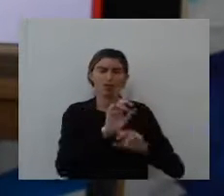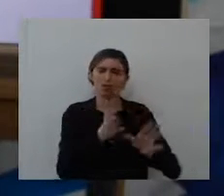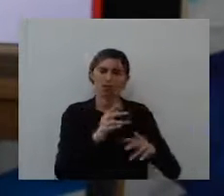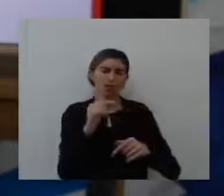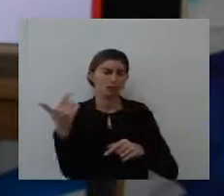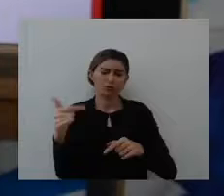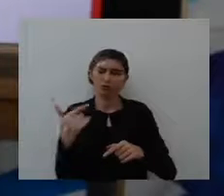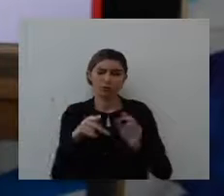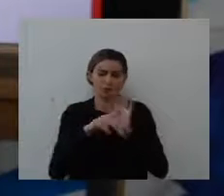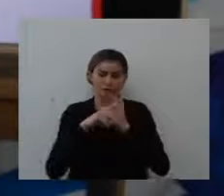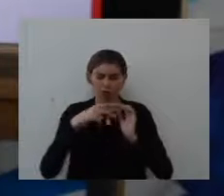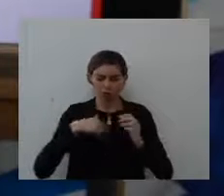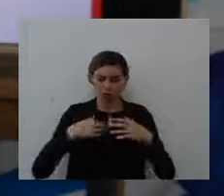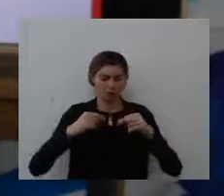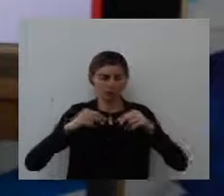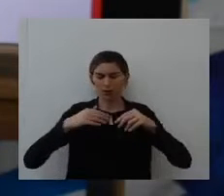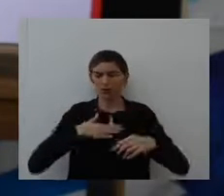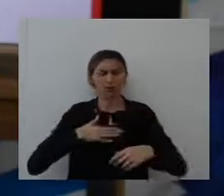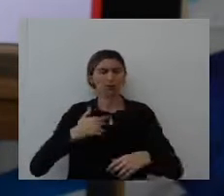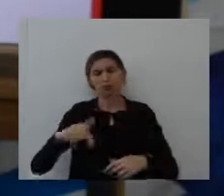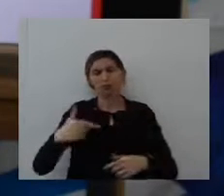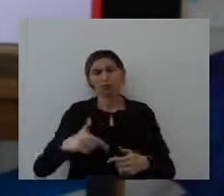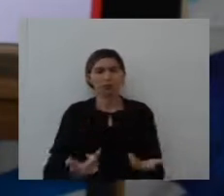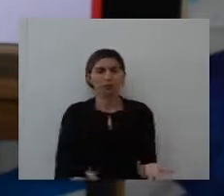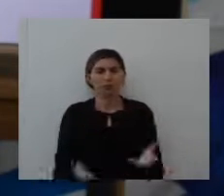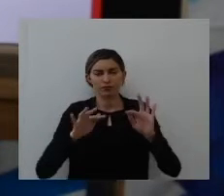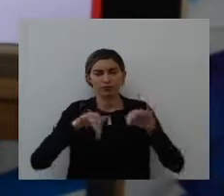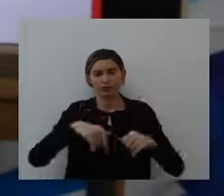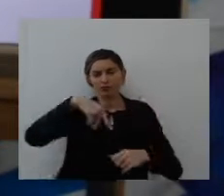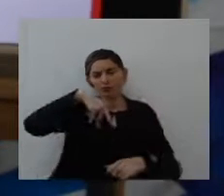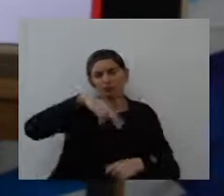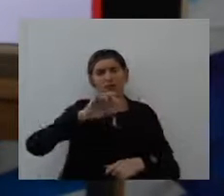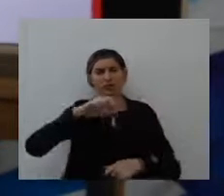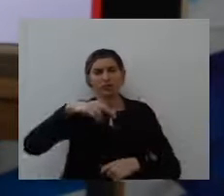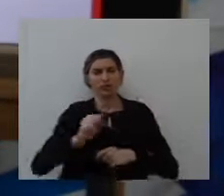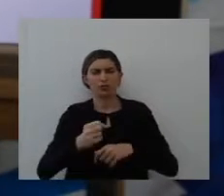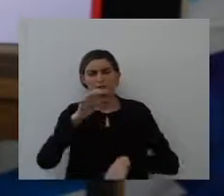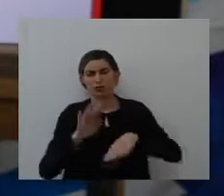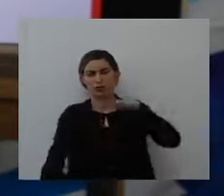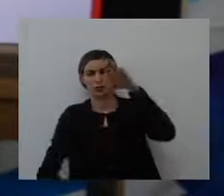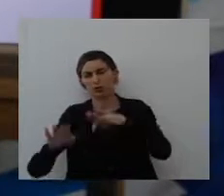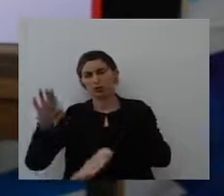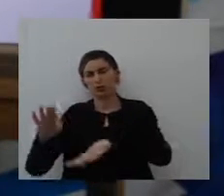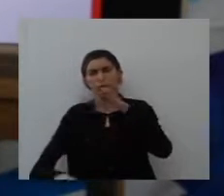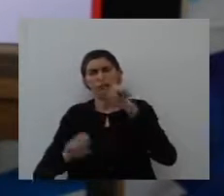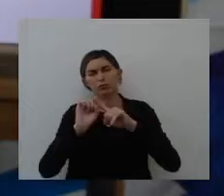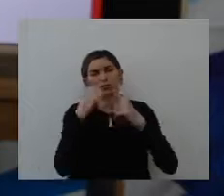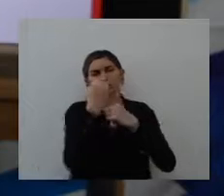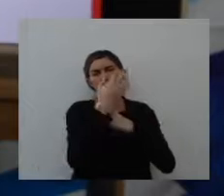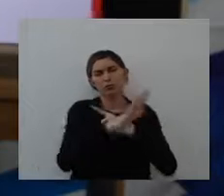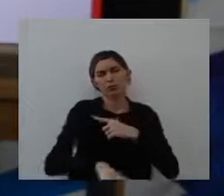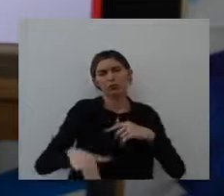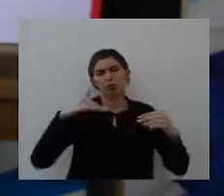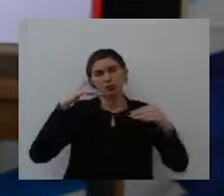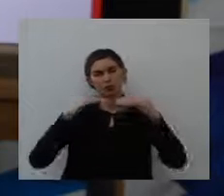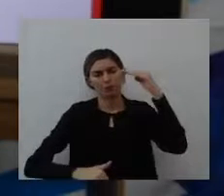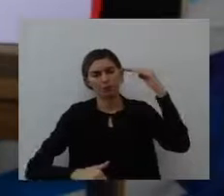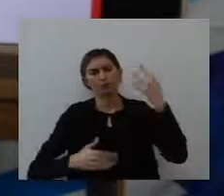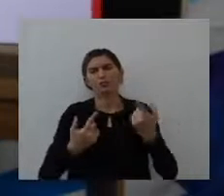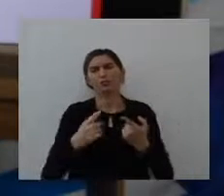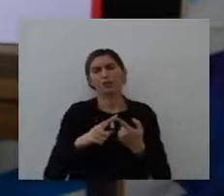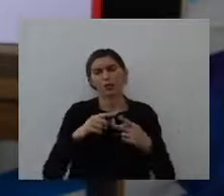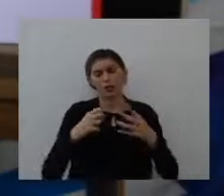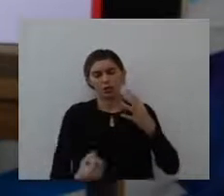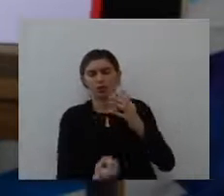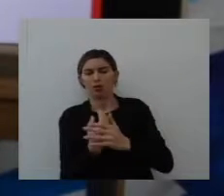tinham terra alguma. Então, com o fim dos Gênos, eu tenho a desigualdade social e a formação de